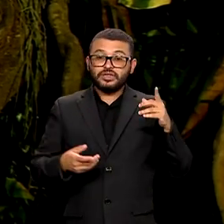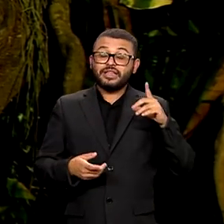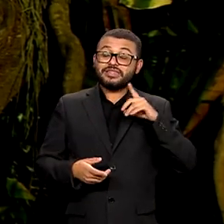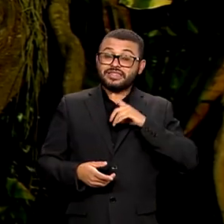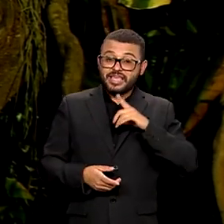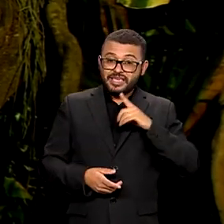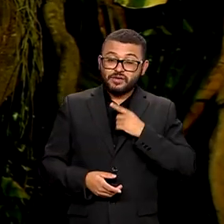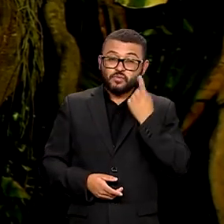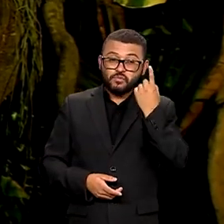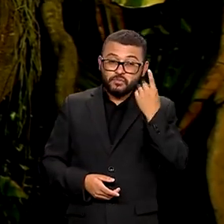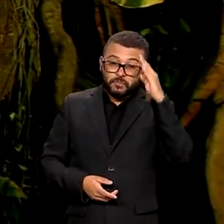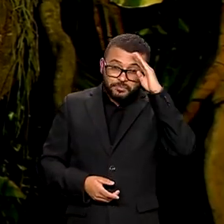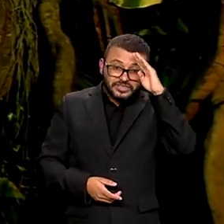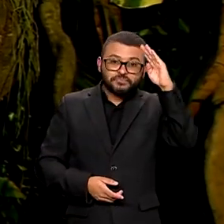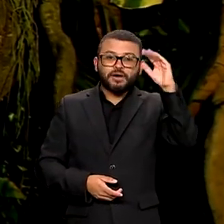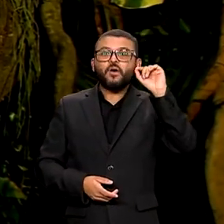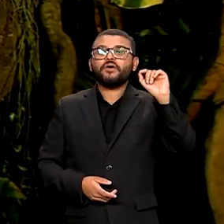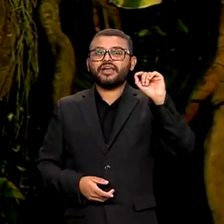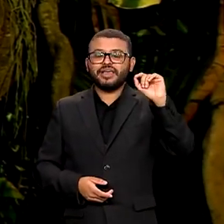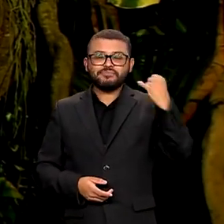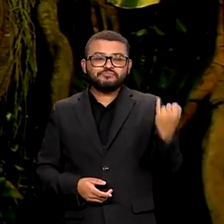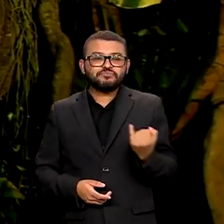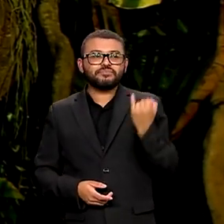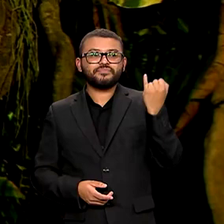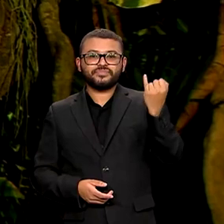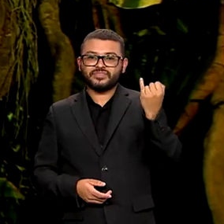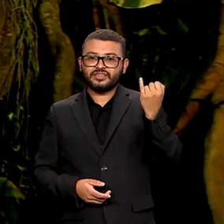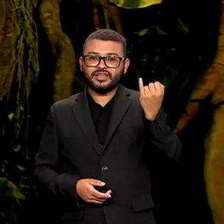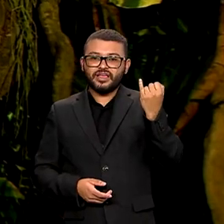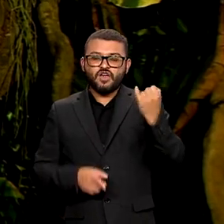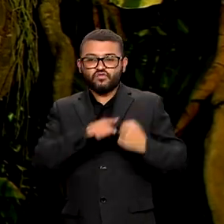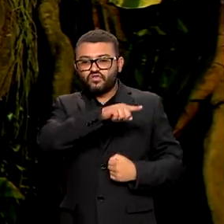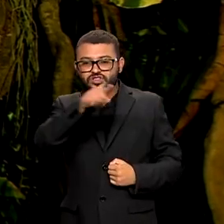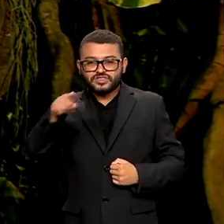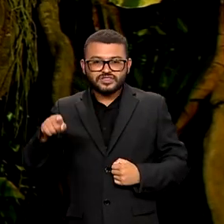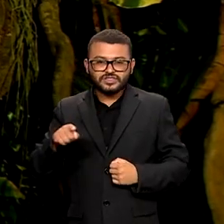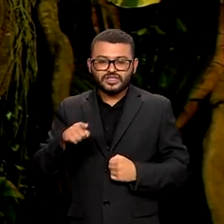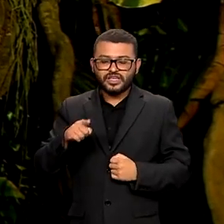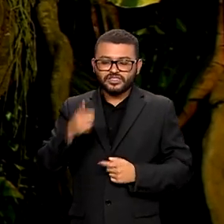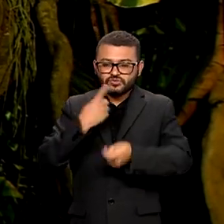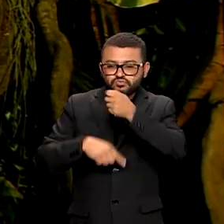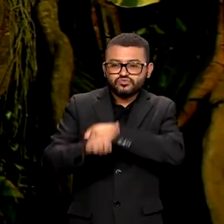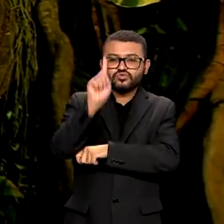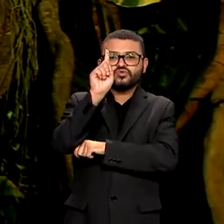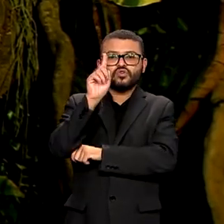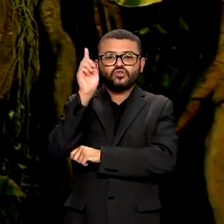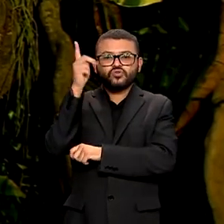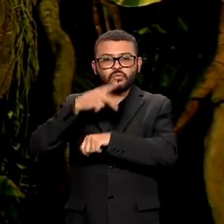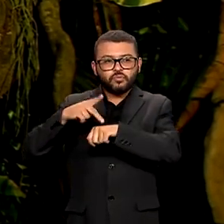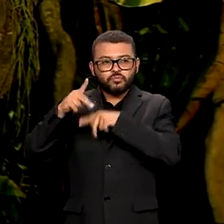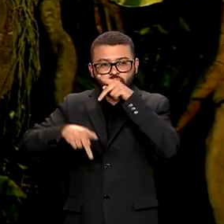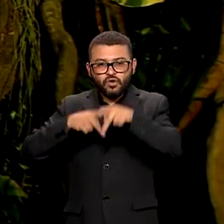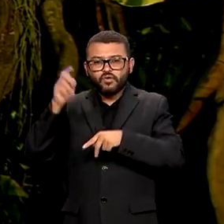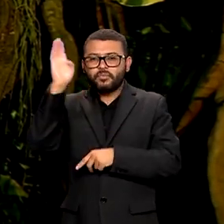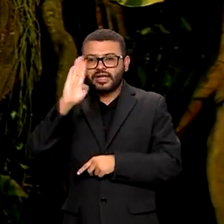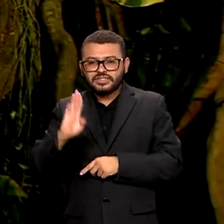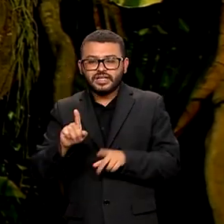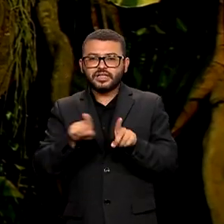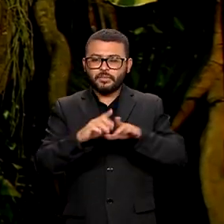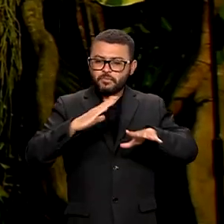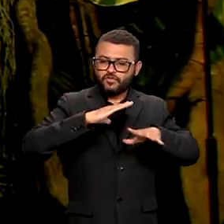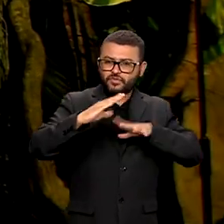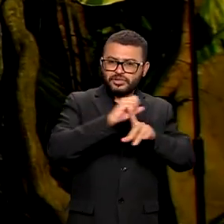coisa que foi fundamental, que foi muito importante, foi a resistência do povo brasileiro e dos movimentos